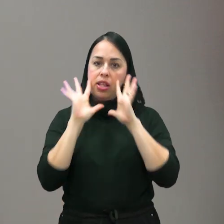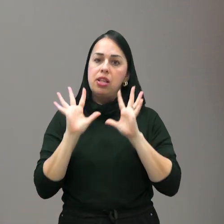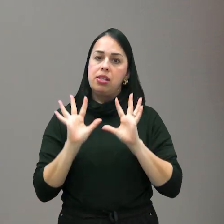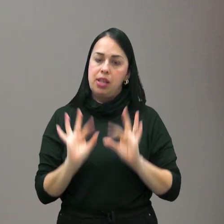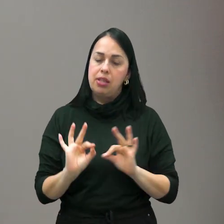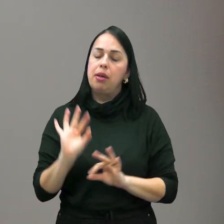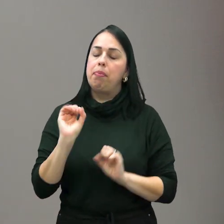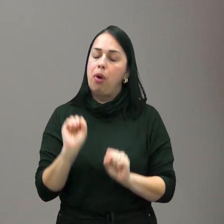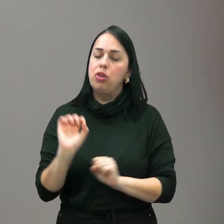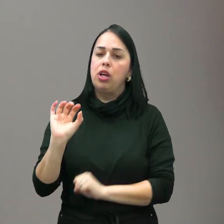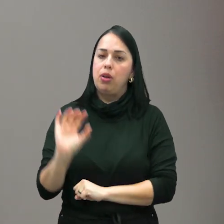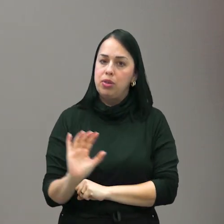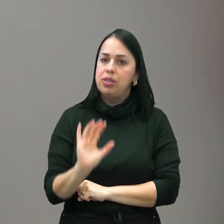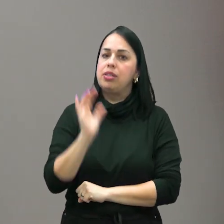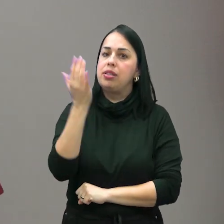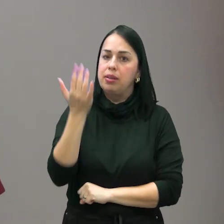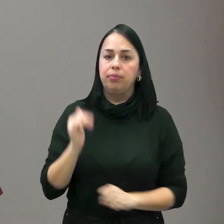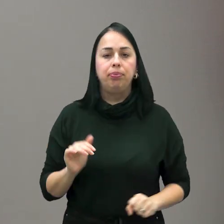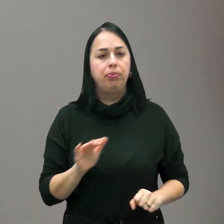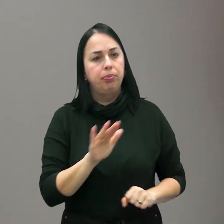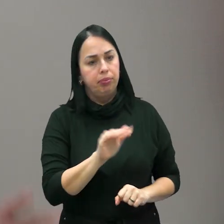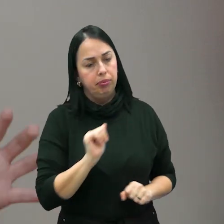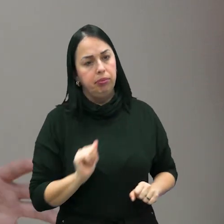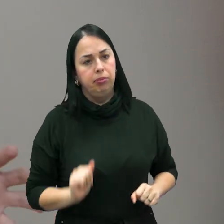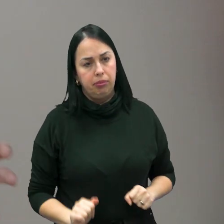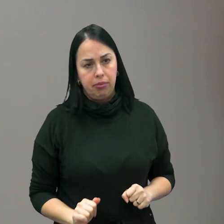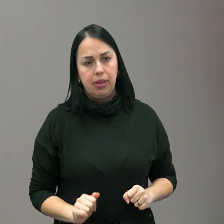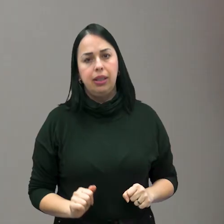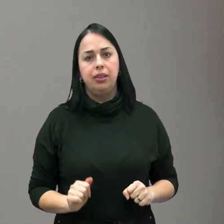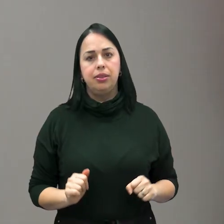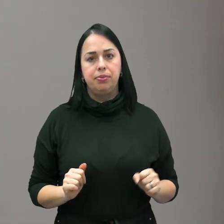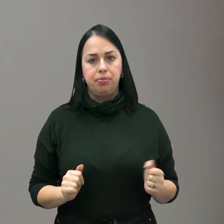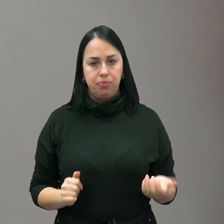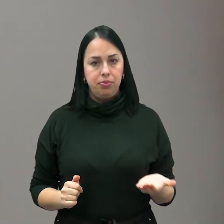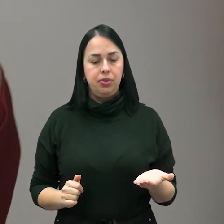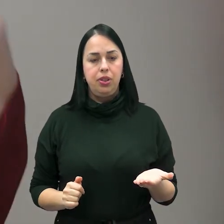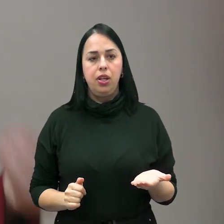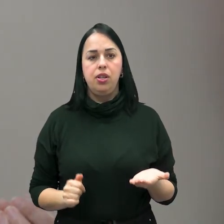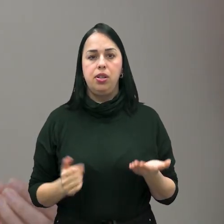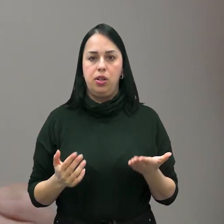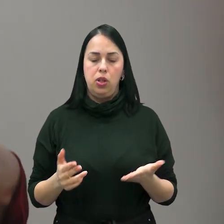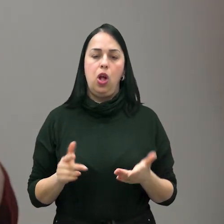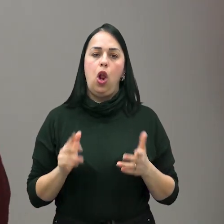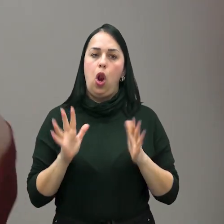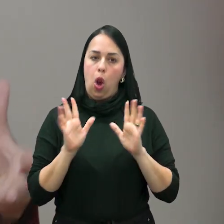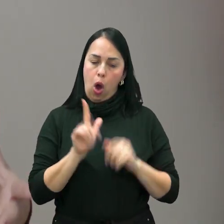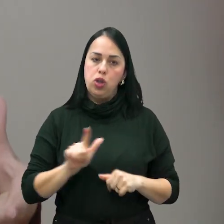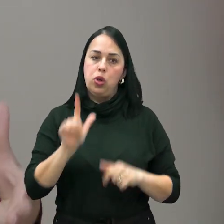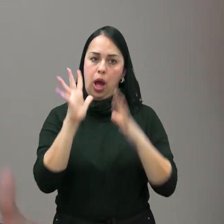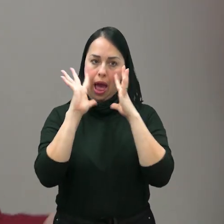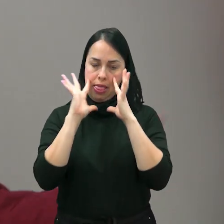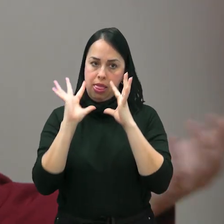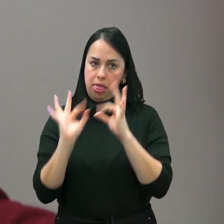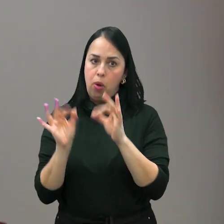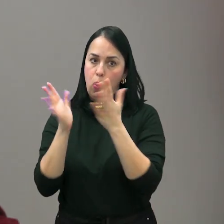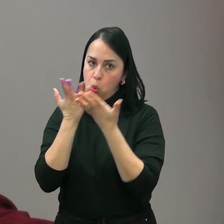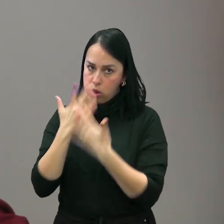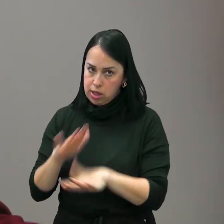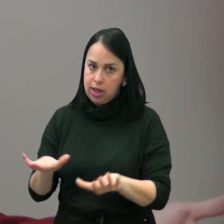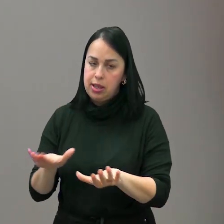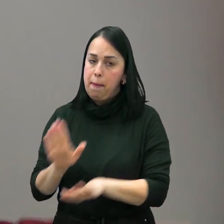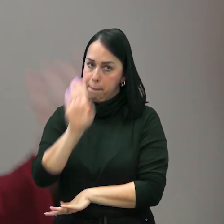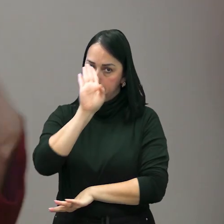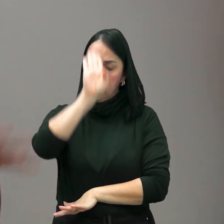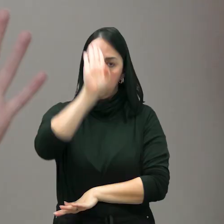pode, de fato, acontecer um estrago grande. Doutora, a gente falou de cuidados, claro, atenção com as